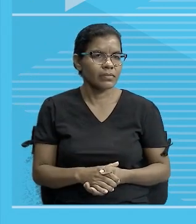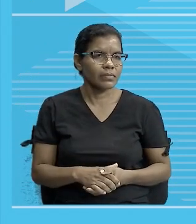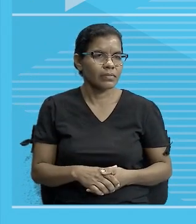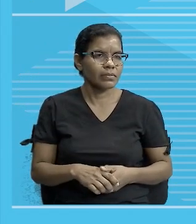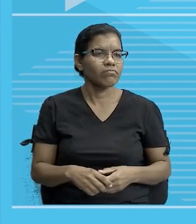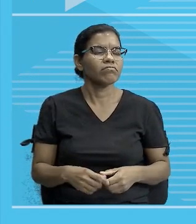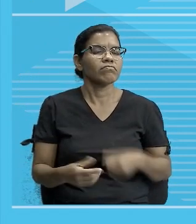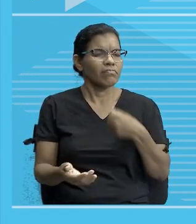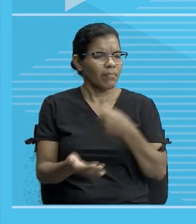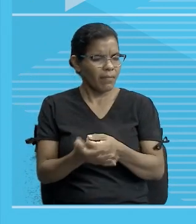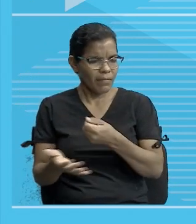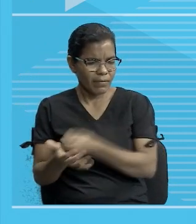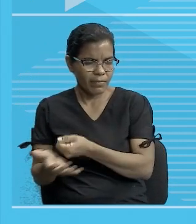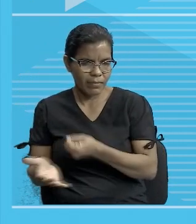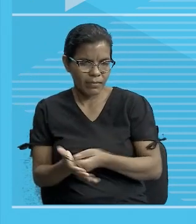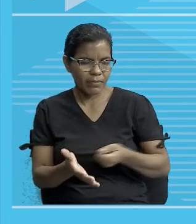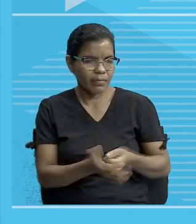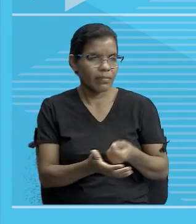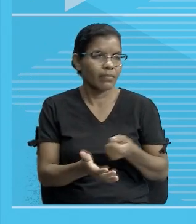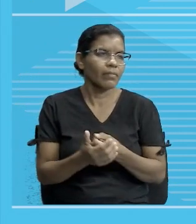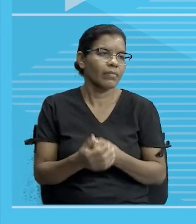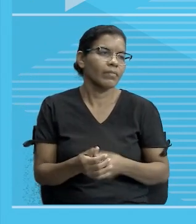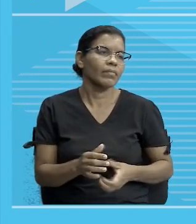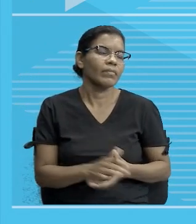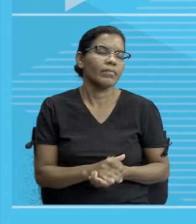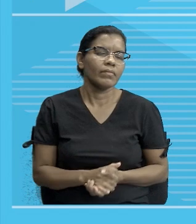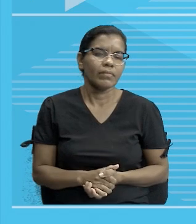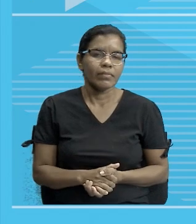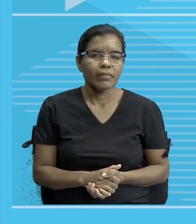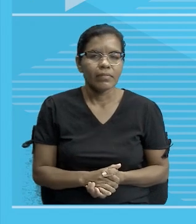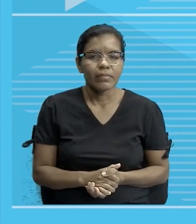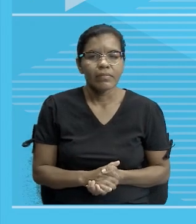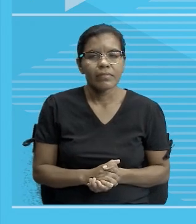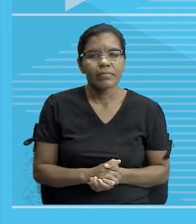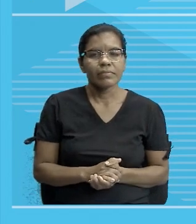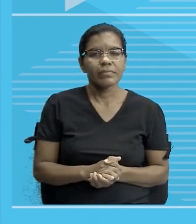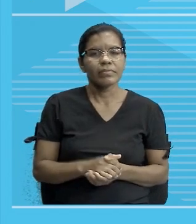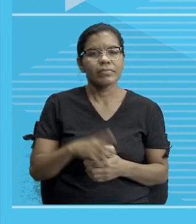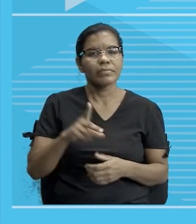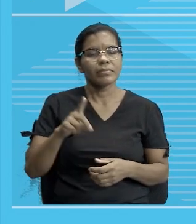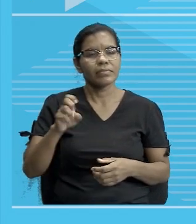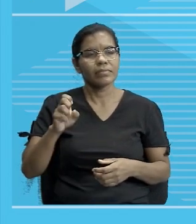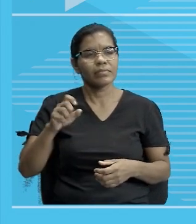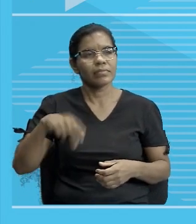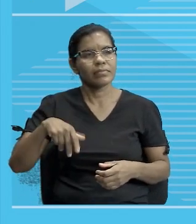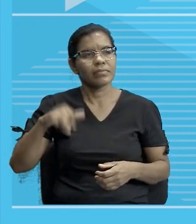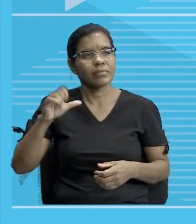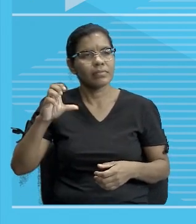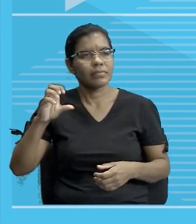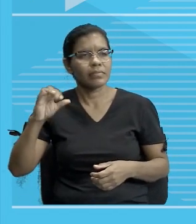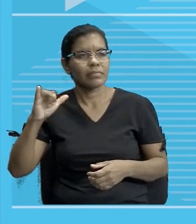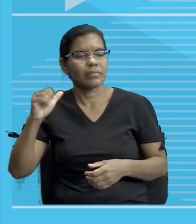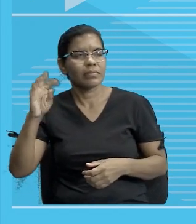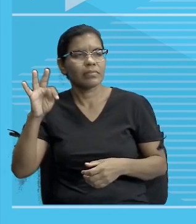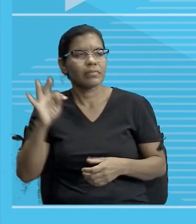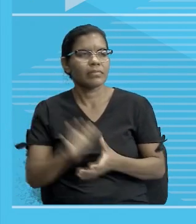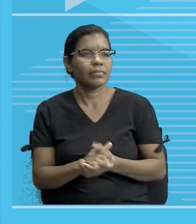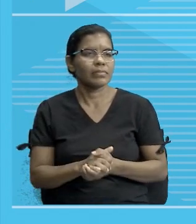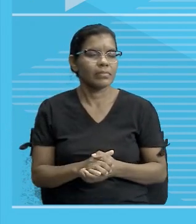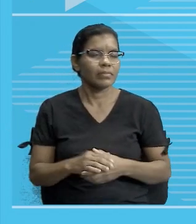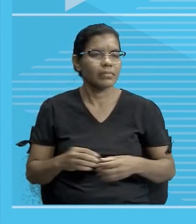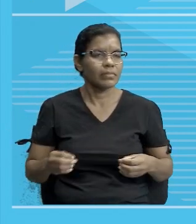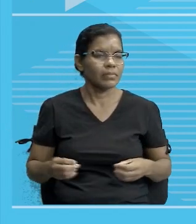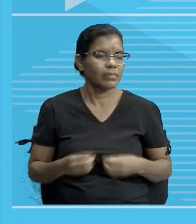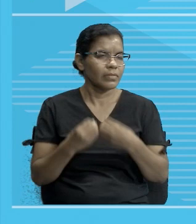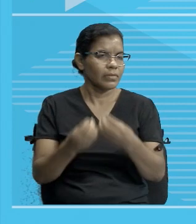estão vazios. Aí o ministro está dizendo: é um déficit. É um déficit. Esses doidinhos aí estão fugindo